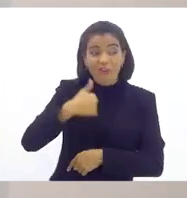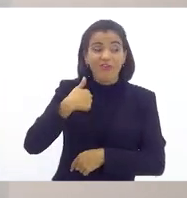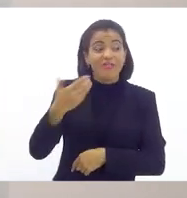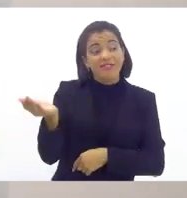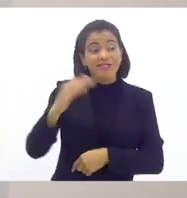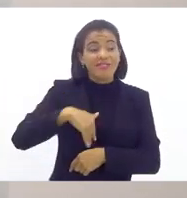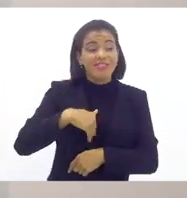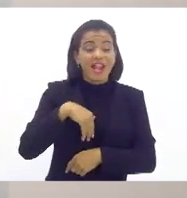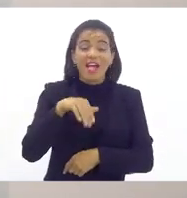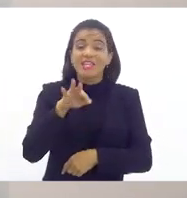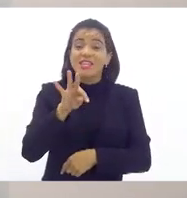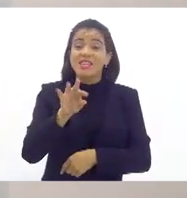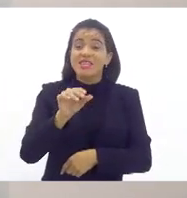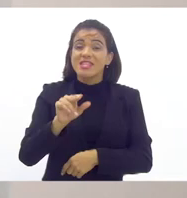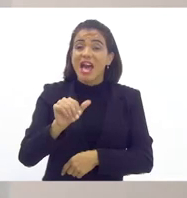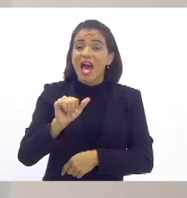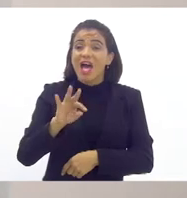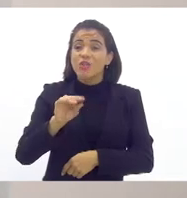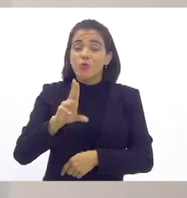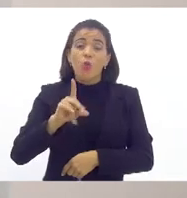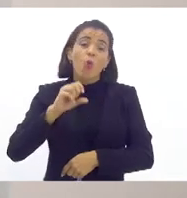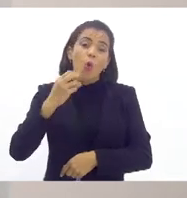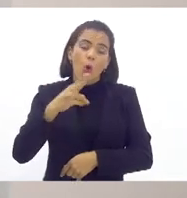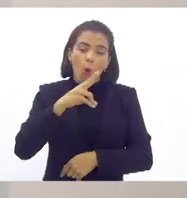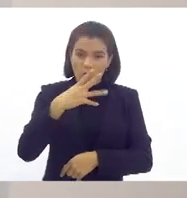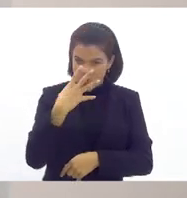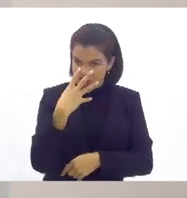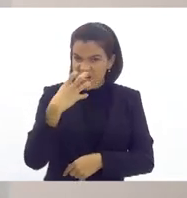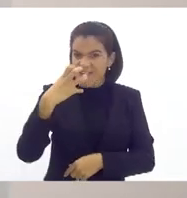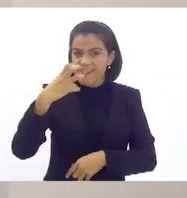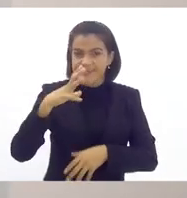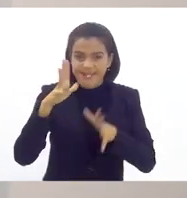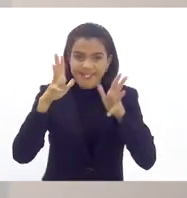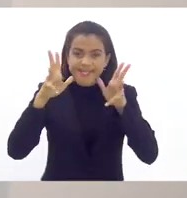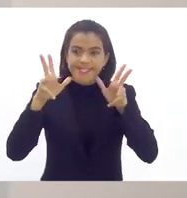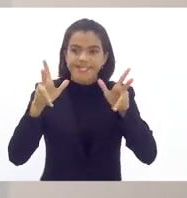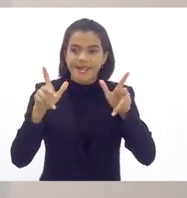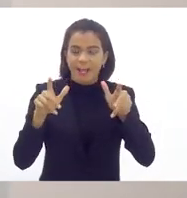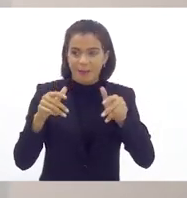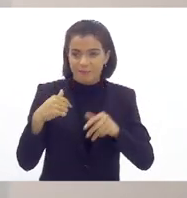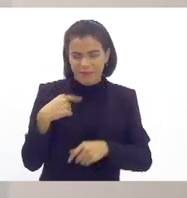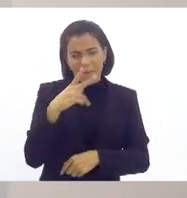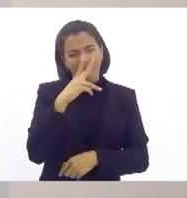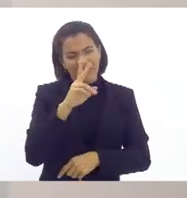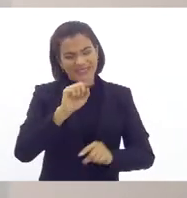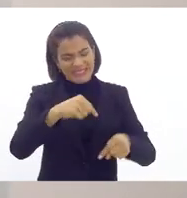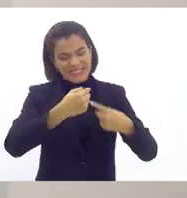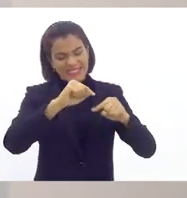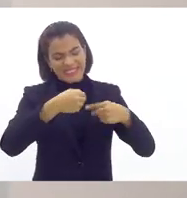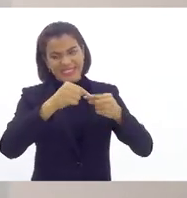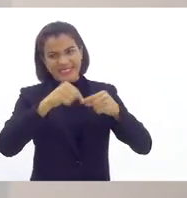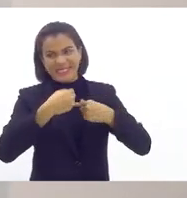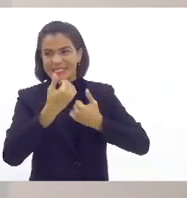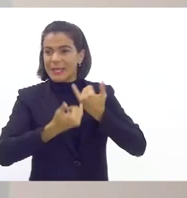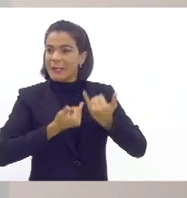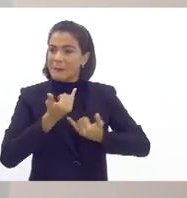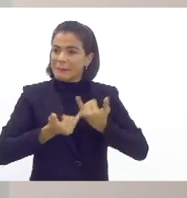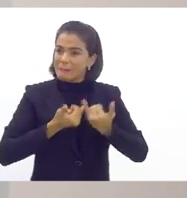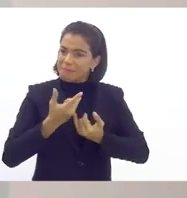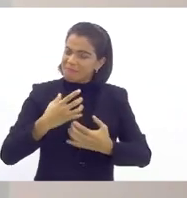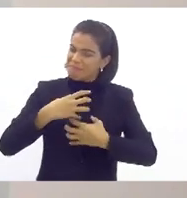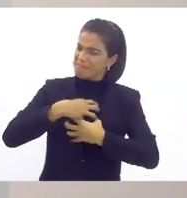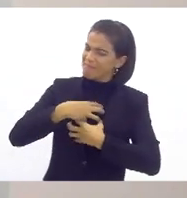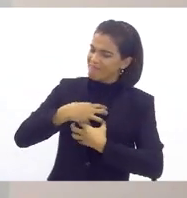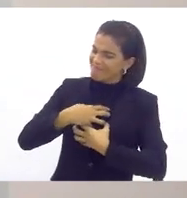tatu, traga uma onça para a gente. E aquilo ali parecia brincadeira, mas causava